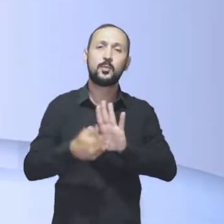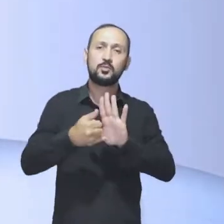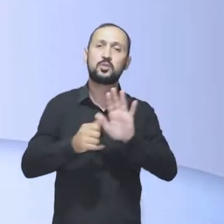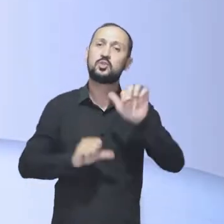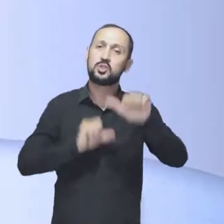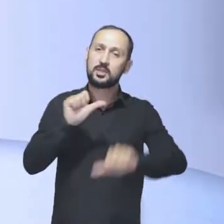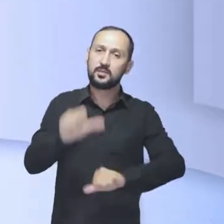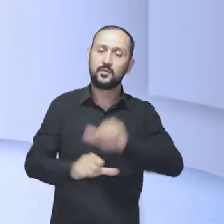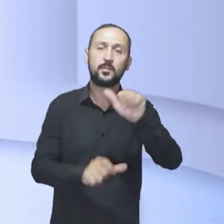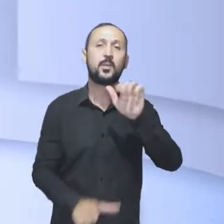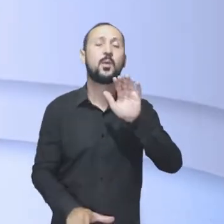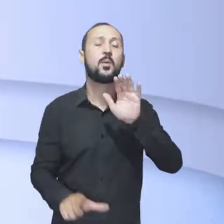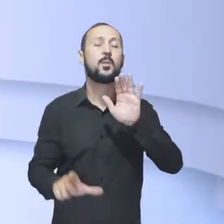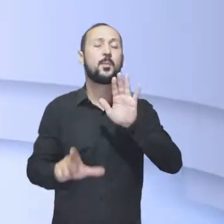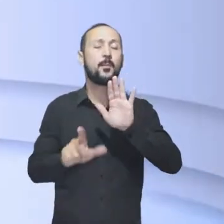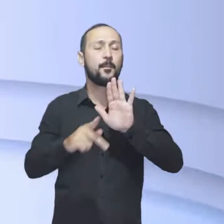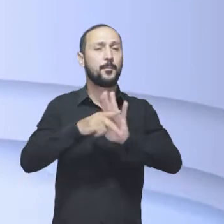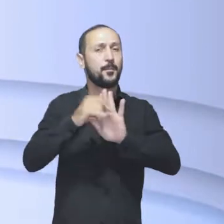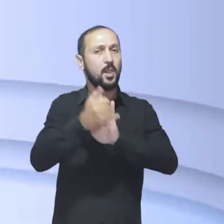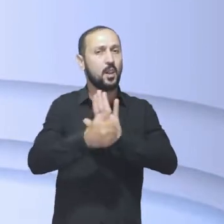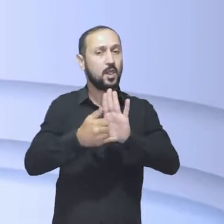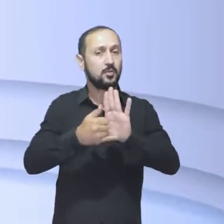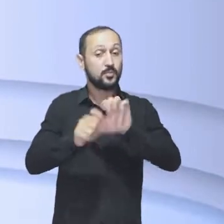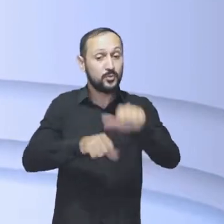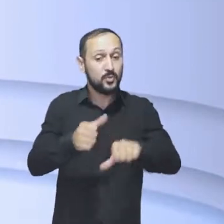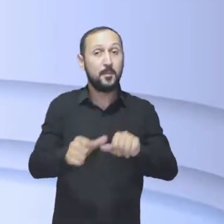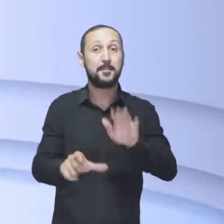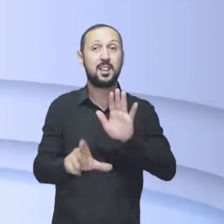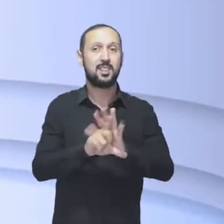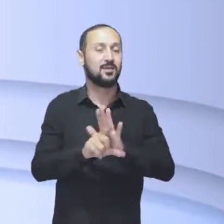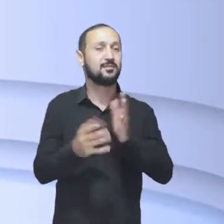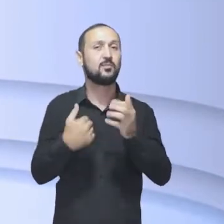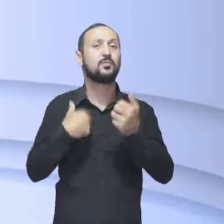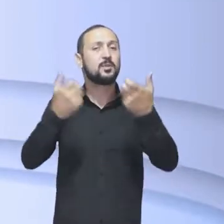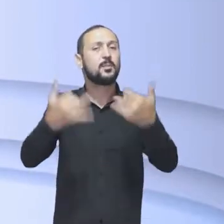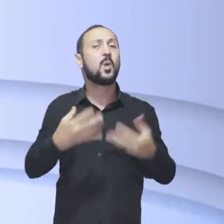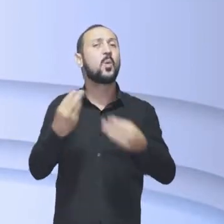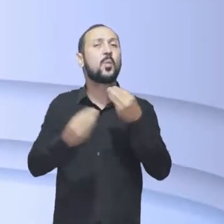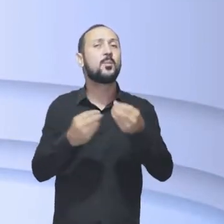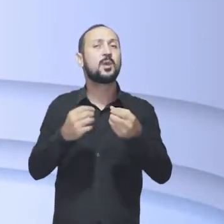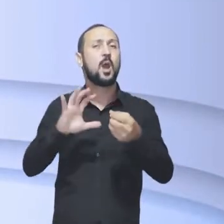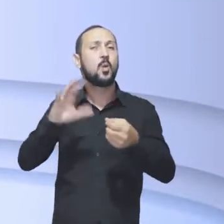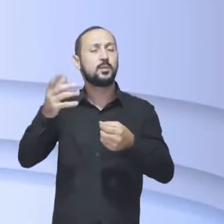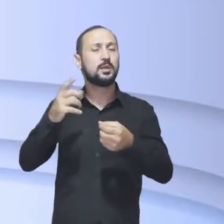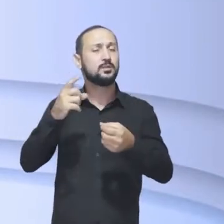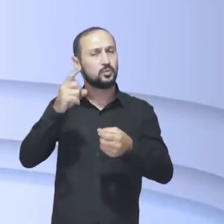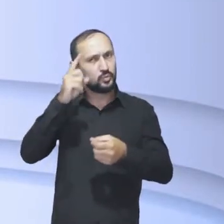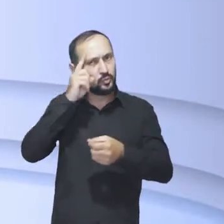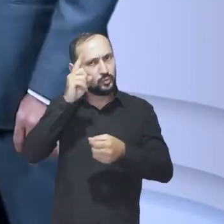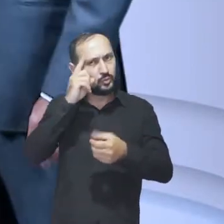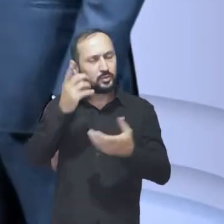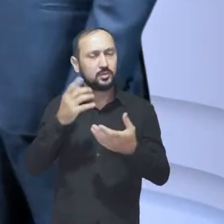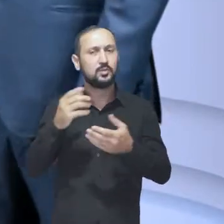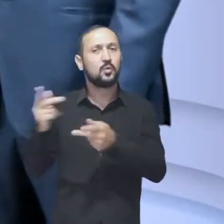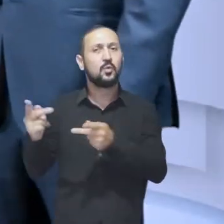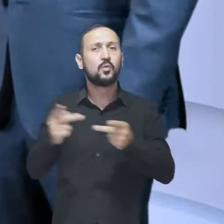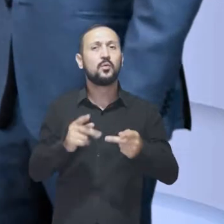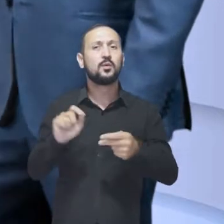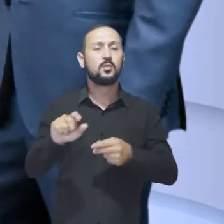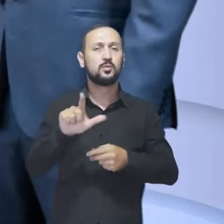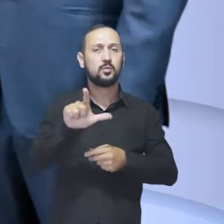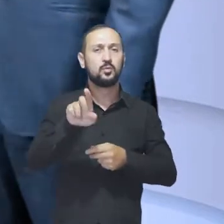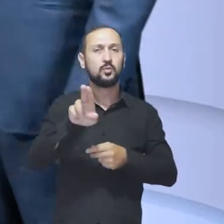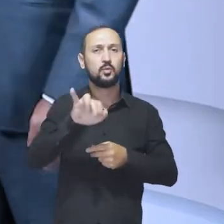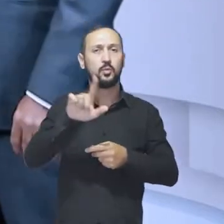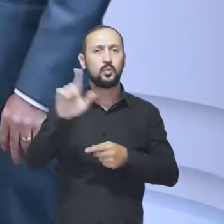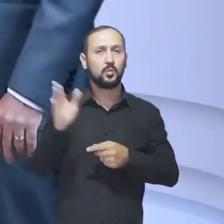tornarão leis. E no programa de hoje vamos explicar como isso ocorre na prática, tendo como convidado Luiz Henrique